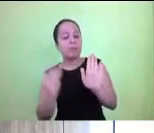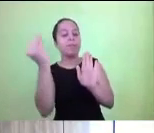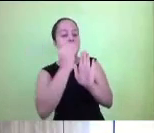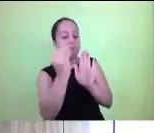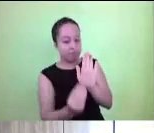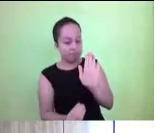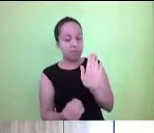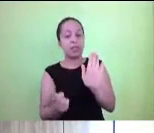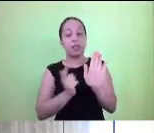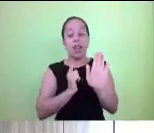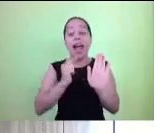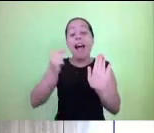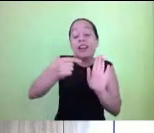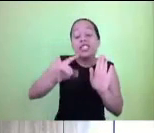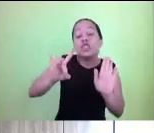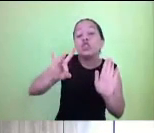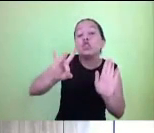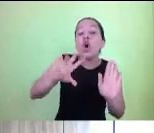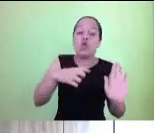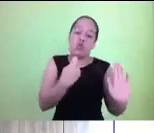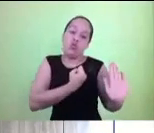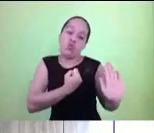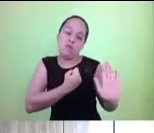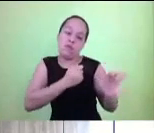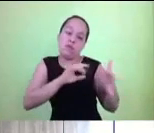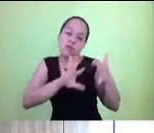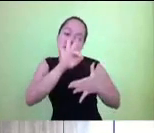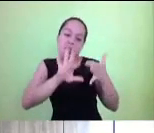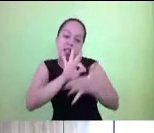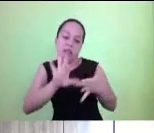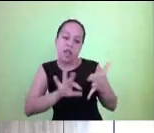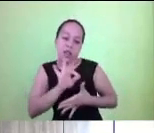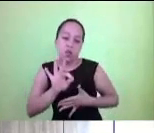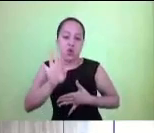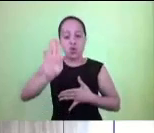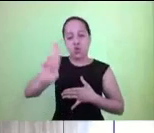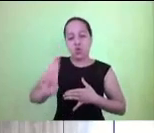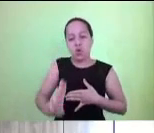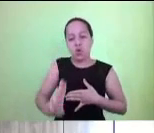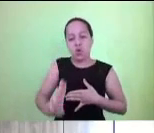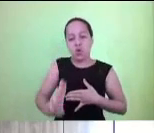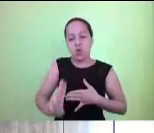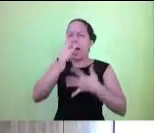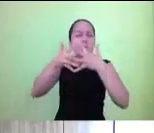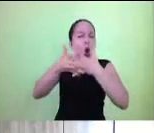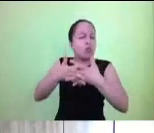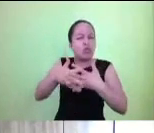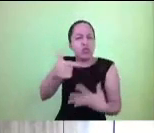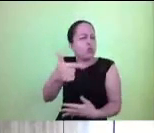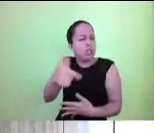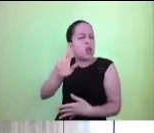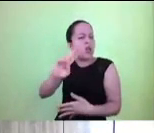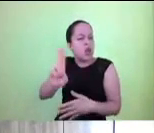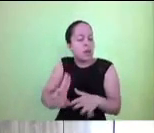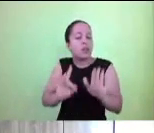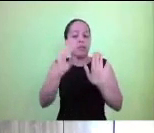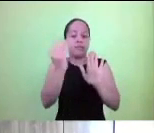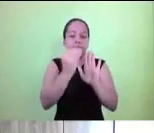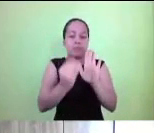ver o número do sorteio, qual que posição ficou cada número, tá bom? Por isso talvez é mais confuso. E também vai ser disponibilizado o vídeo